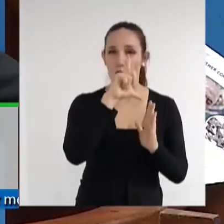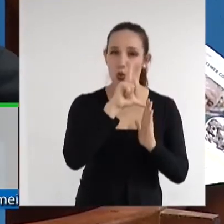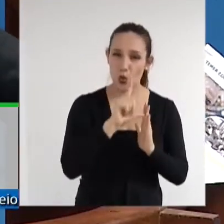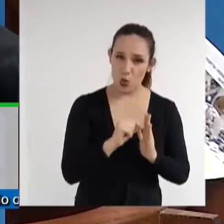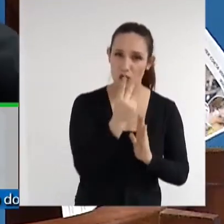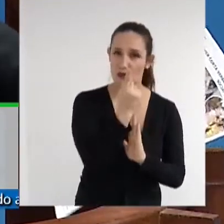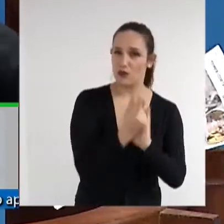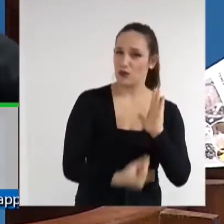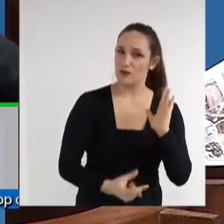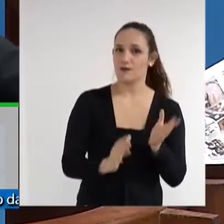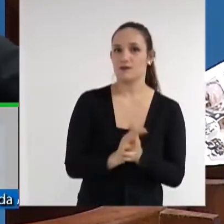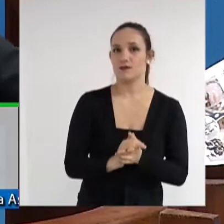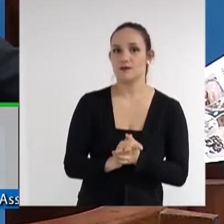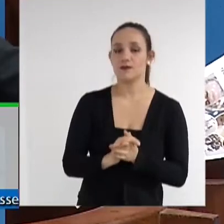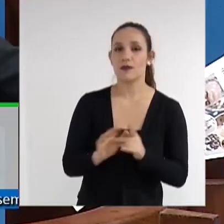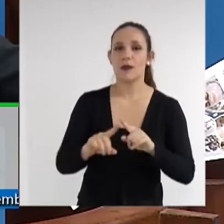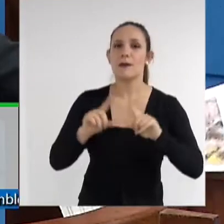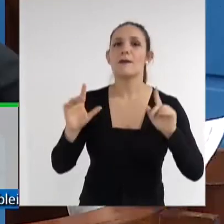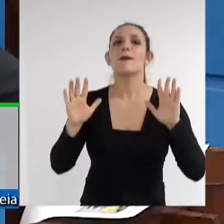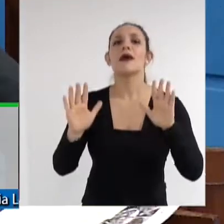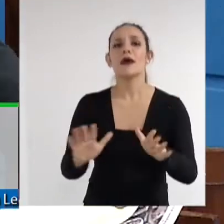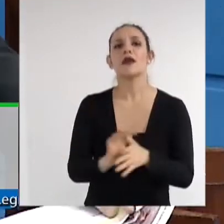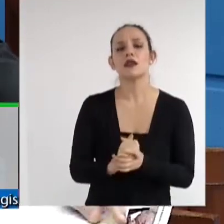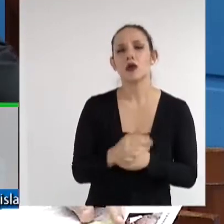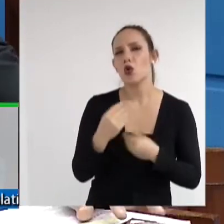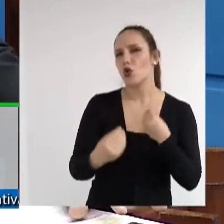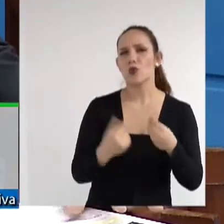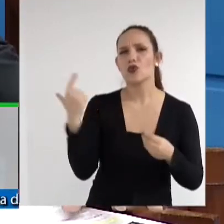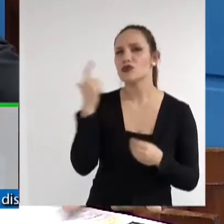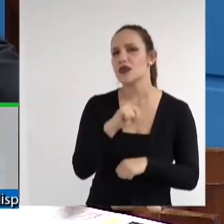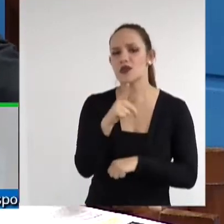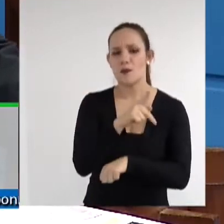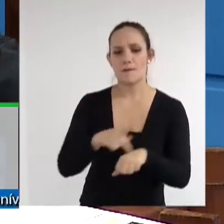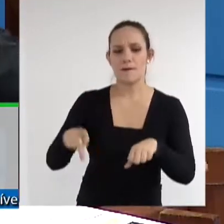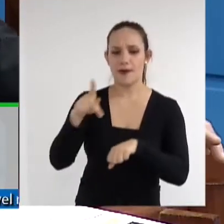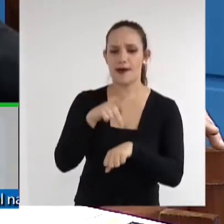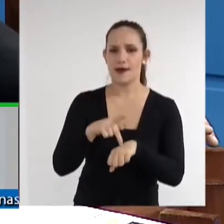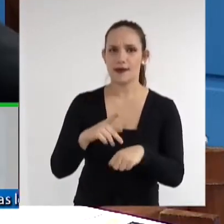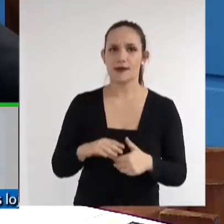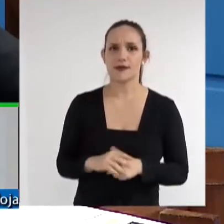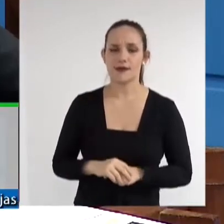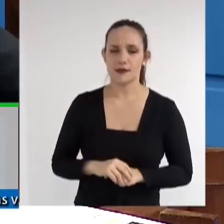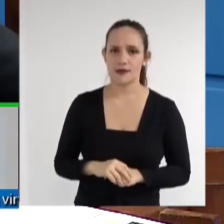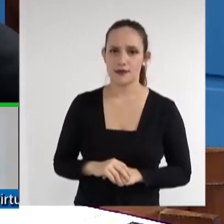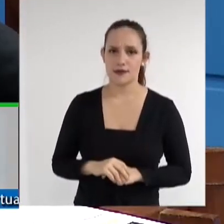Então, como é que a gente pode ter um país